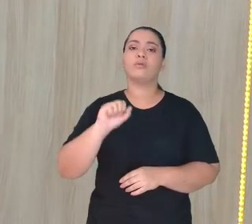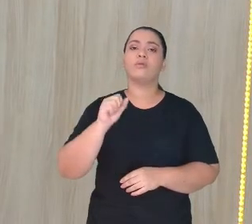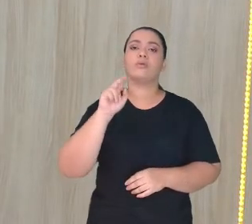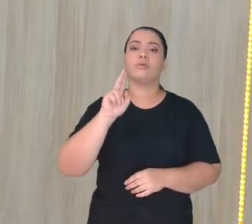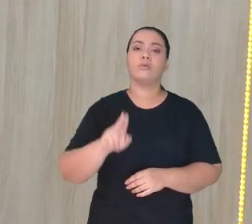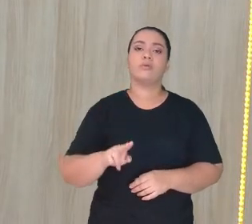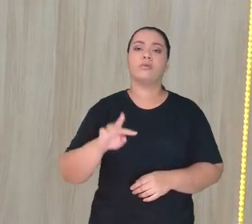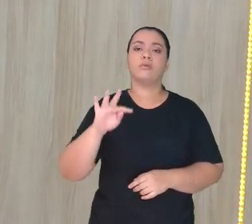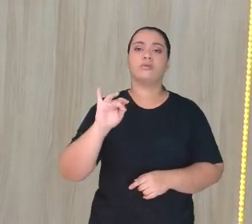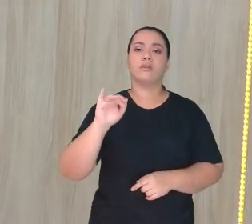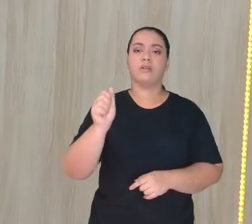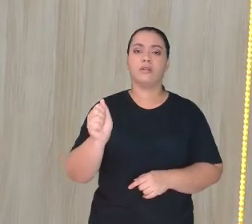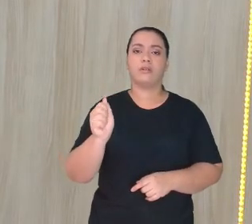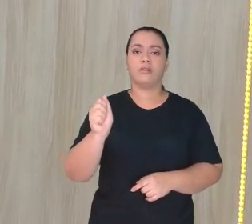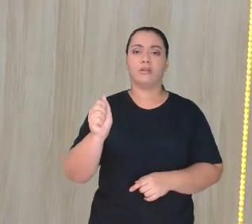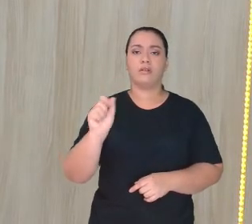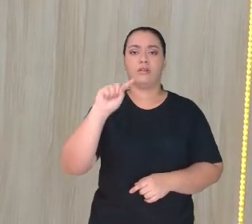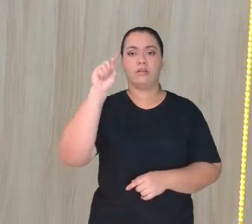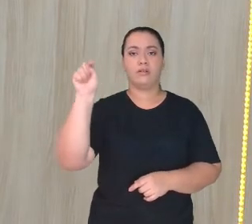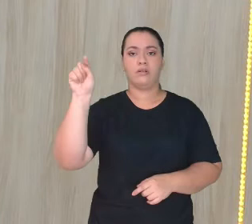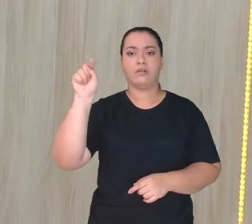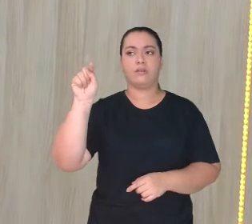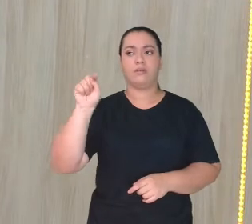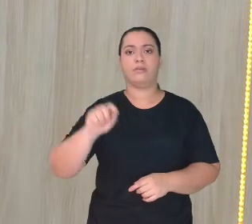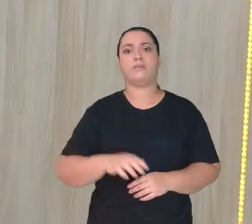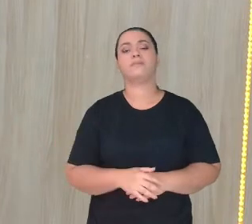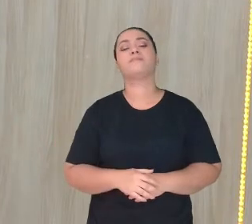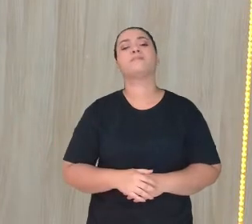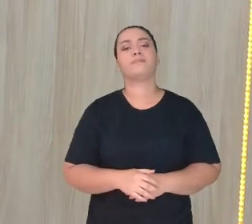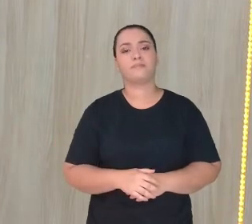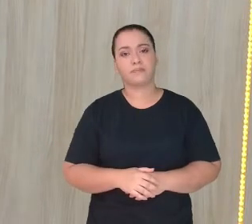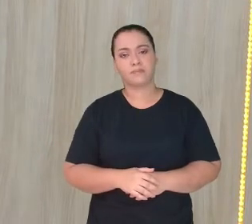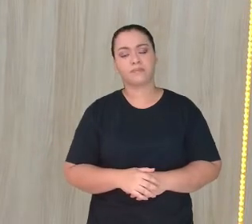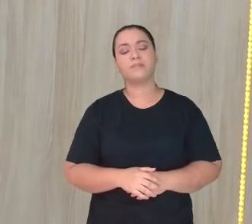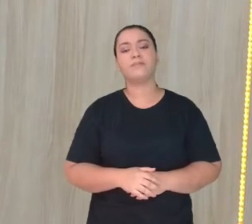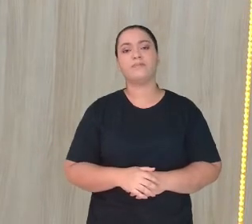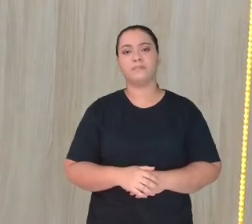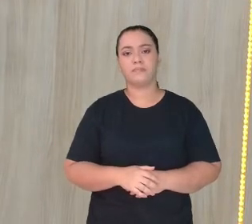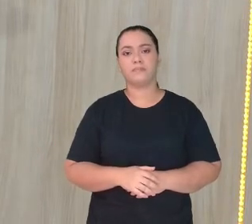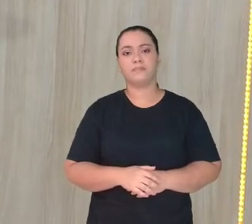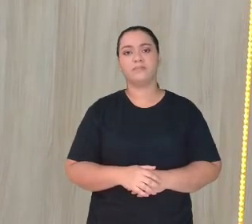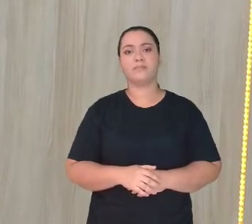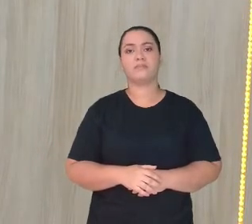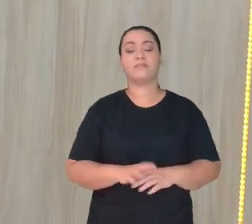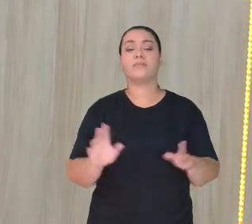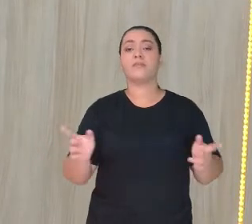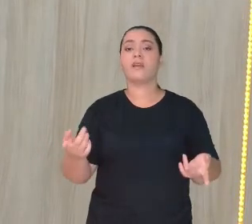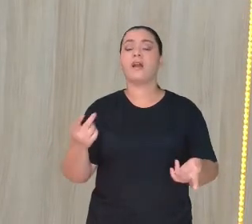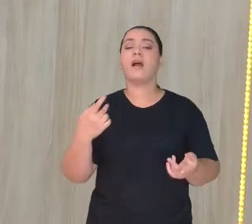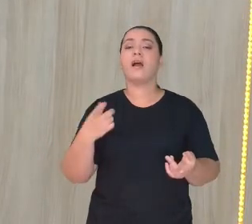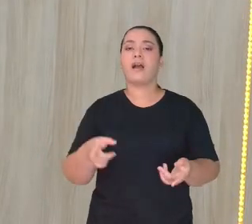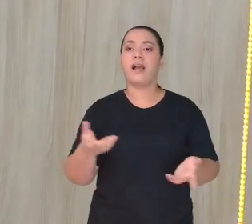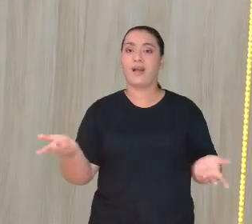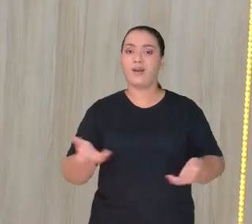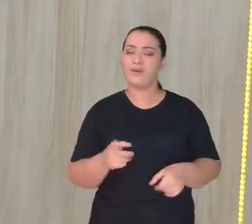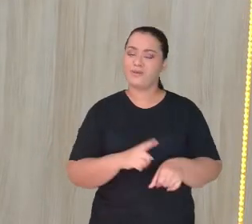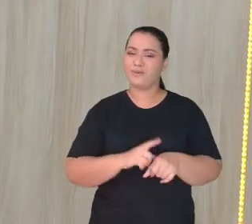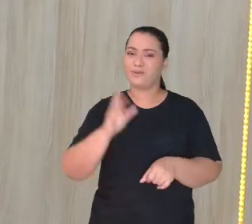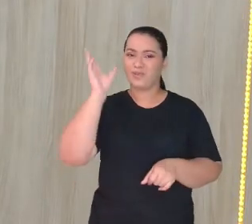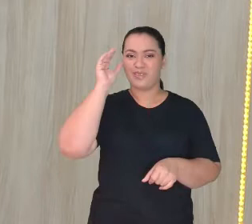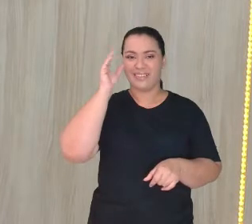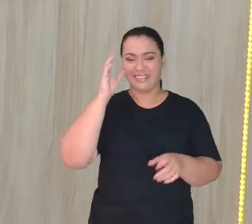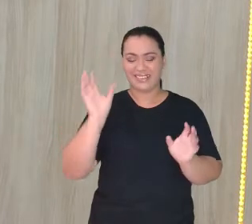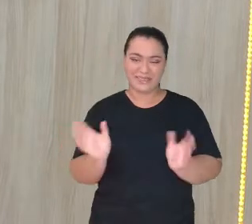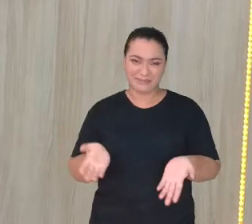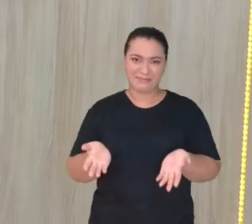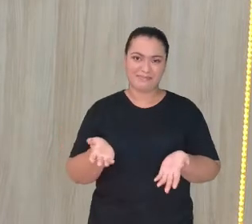é S-U-T-I-A... Esqueci, o tio. Tio. Pronto. Este foi o momento curiosidade da